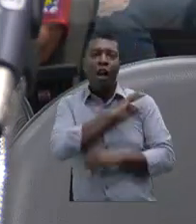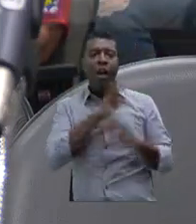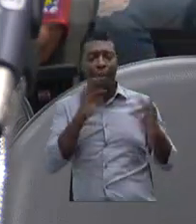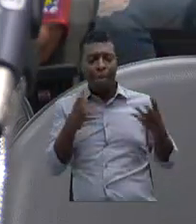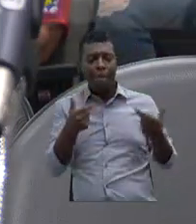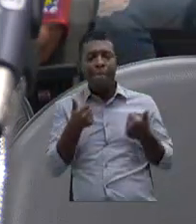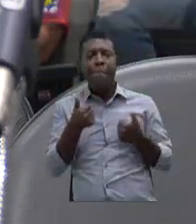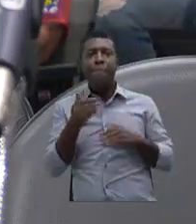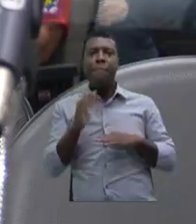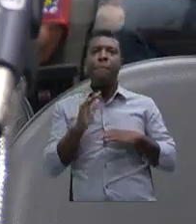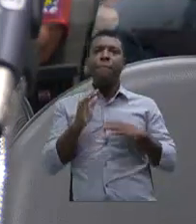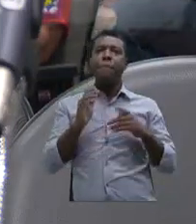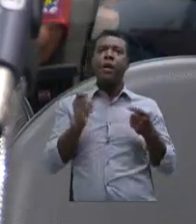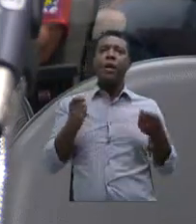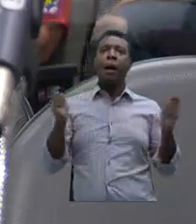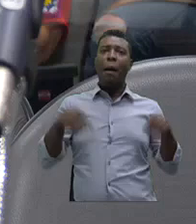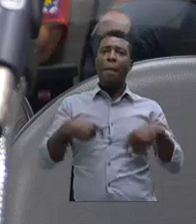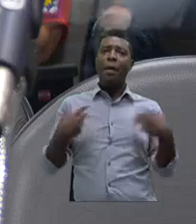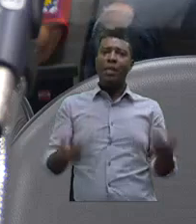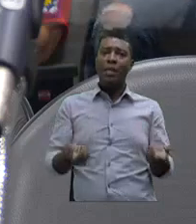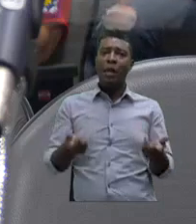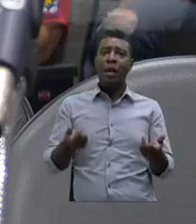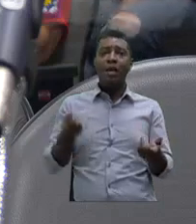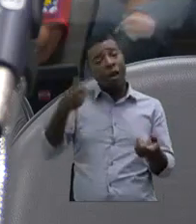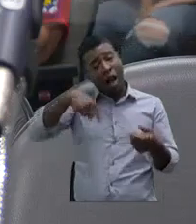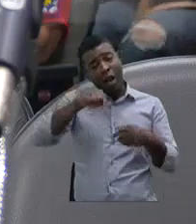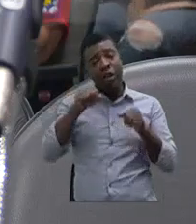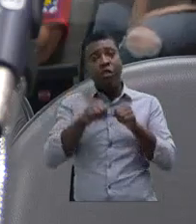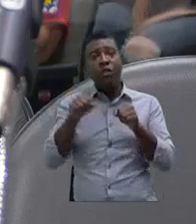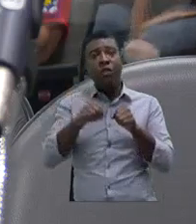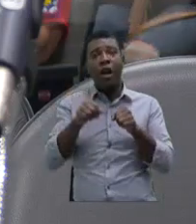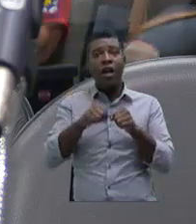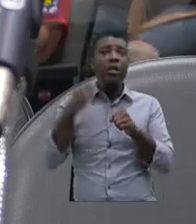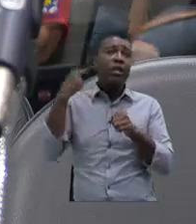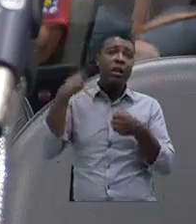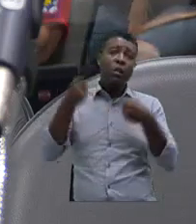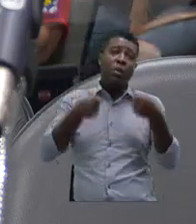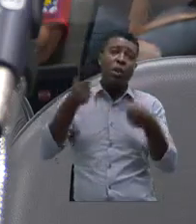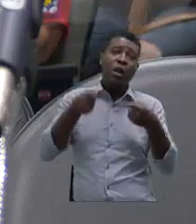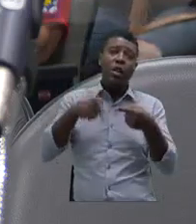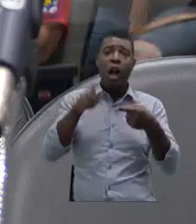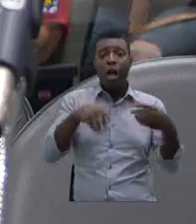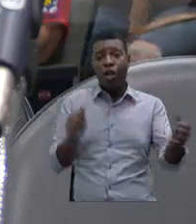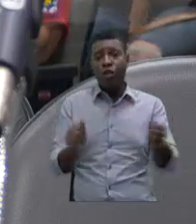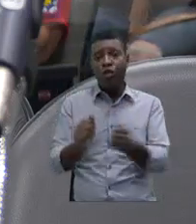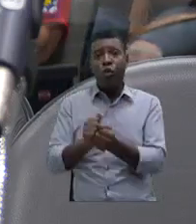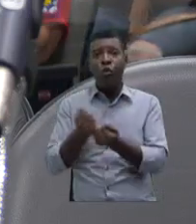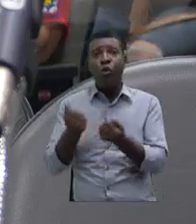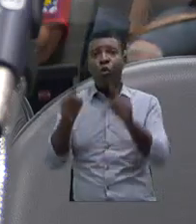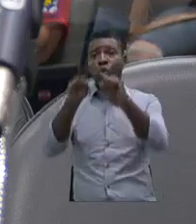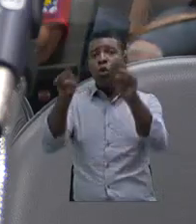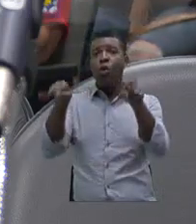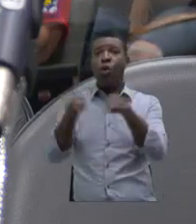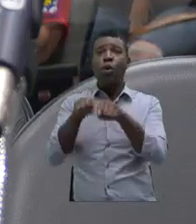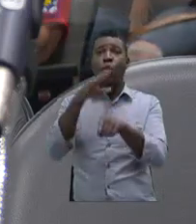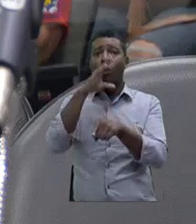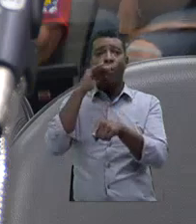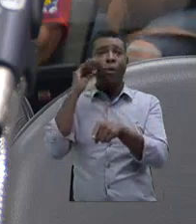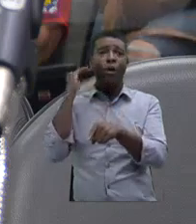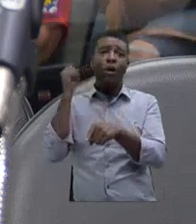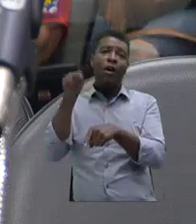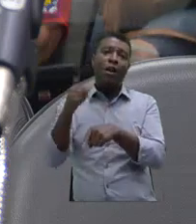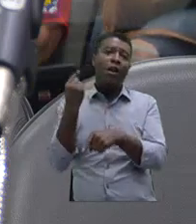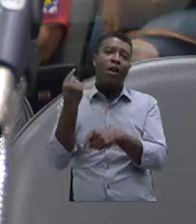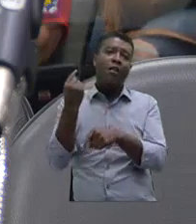específico, e a gente faz política pública com os servidores públicos, contra todos aqueles que querem